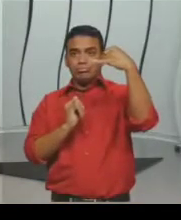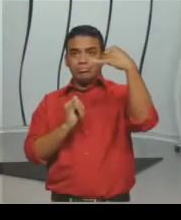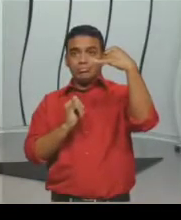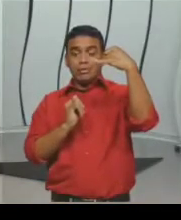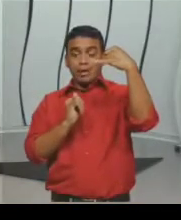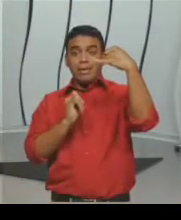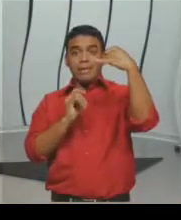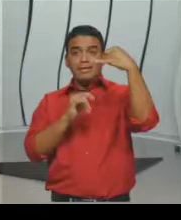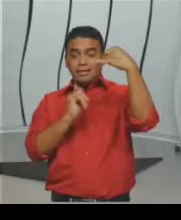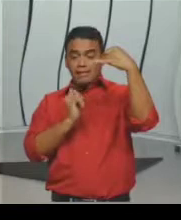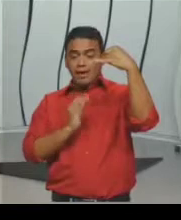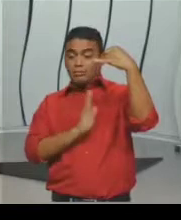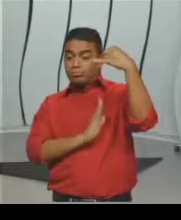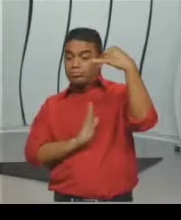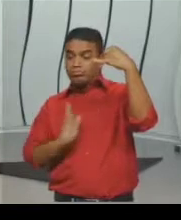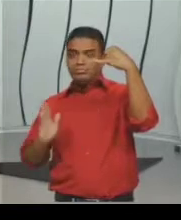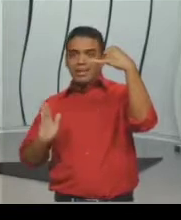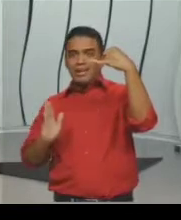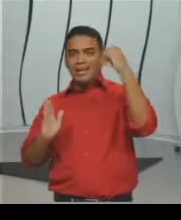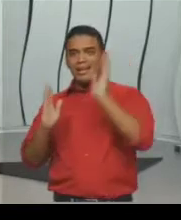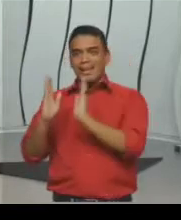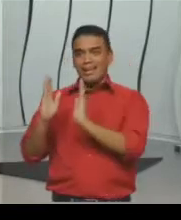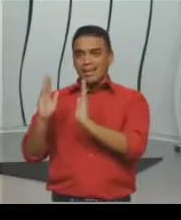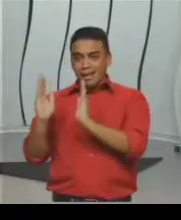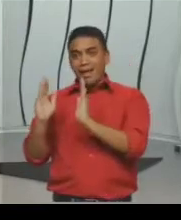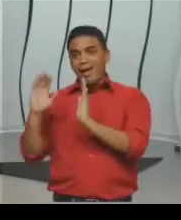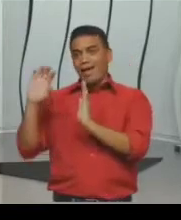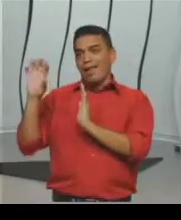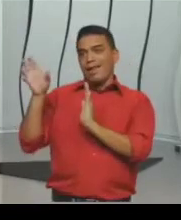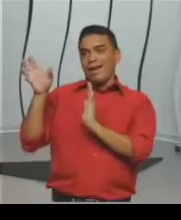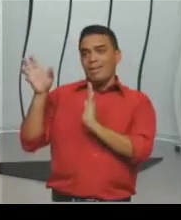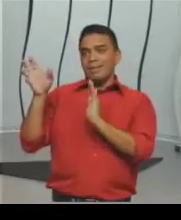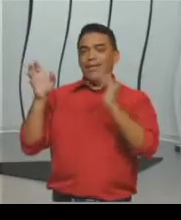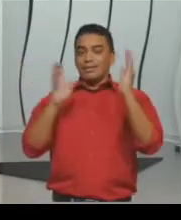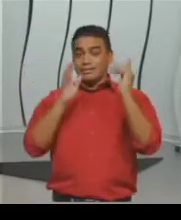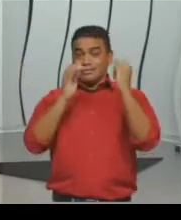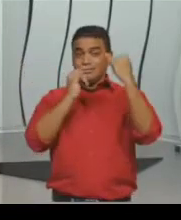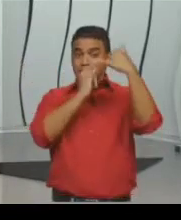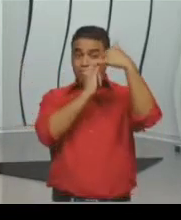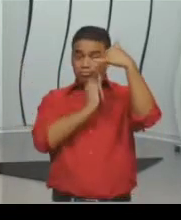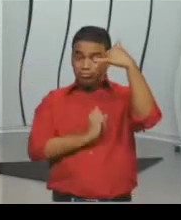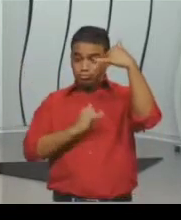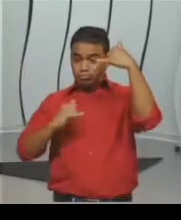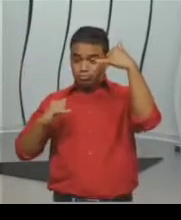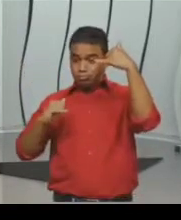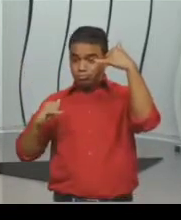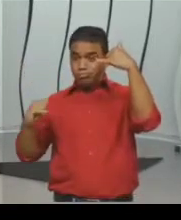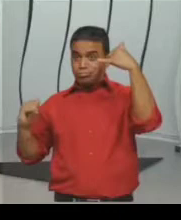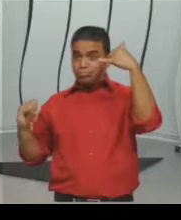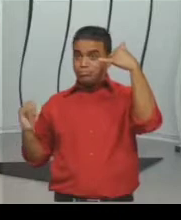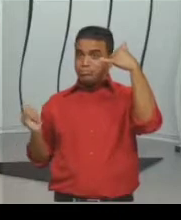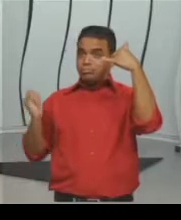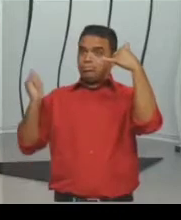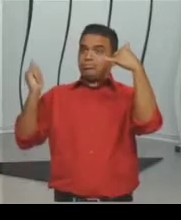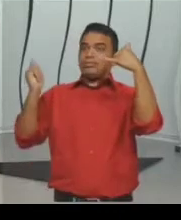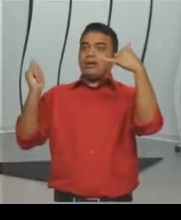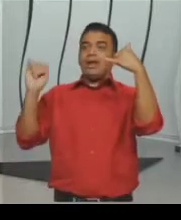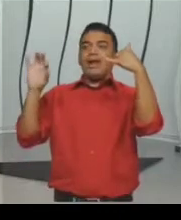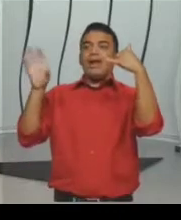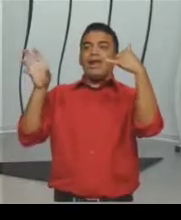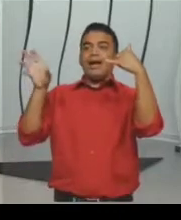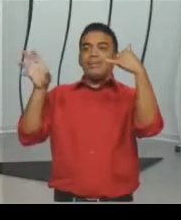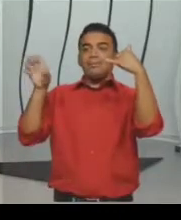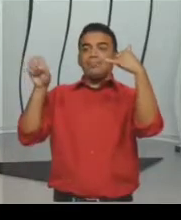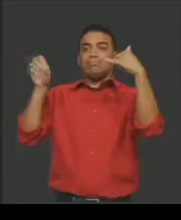pode não ter passado ali, mas aqui, ó, o caminho está livre. Então esses elétrons vão vir aqui, vão acender essa lâmpada,